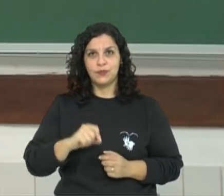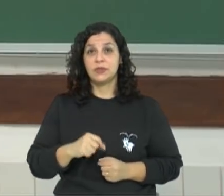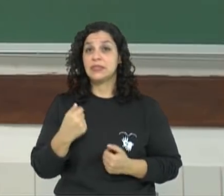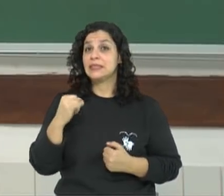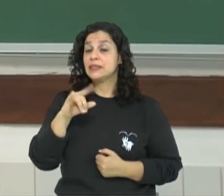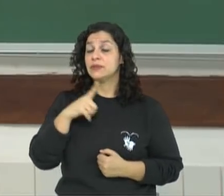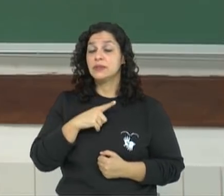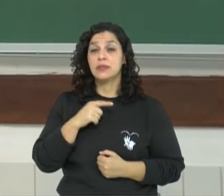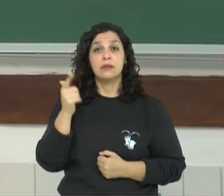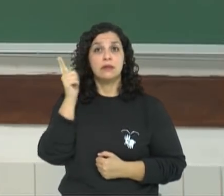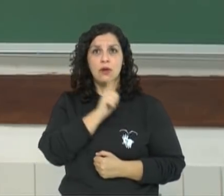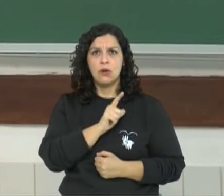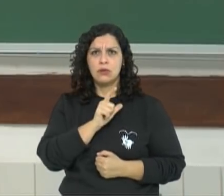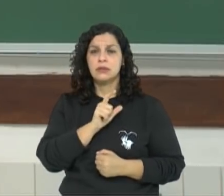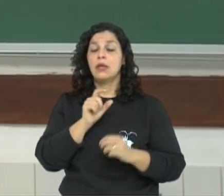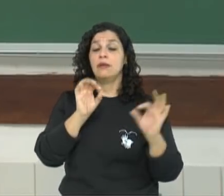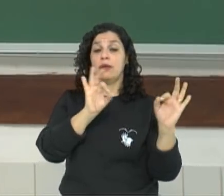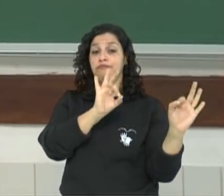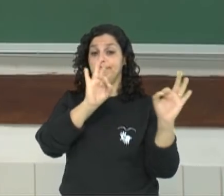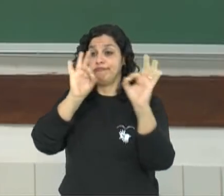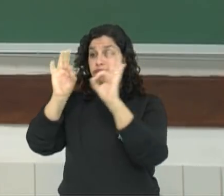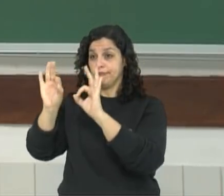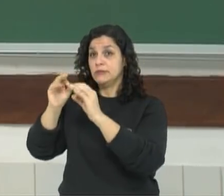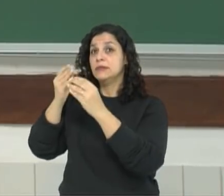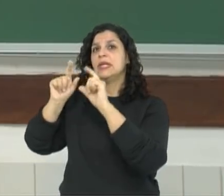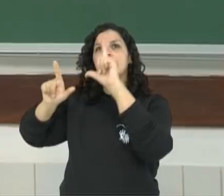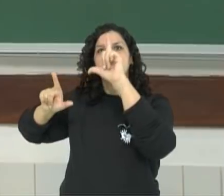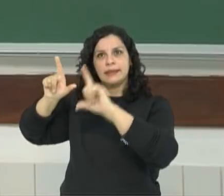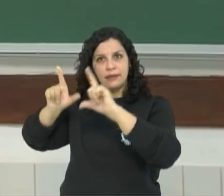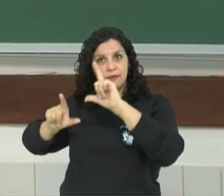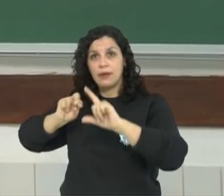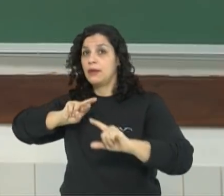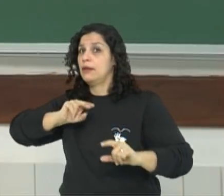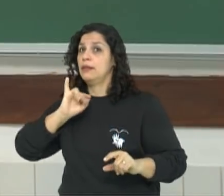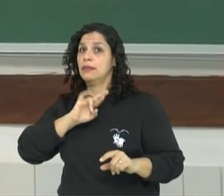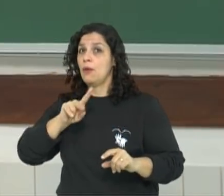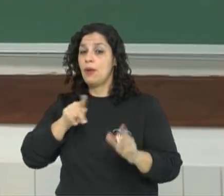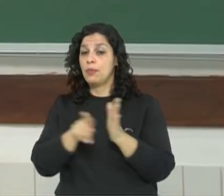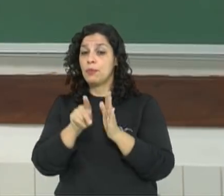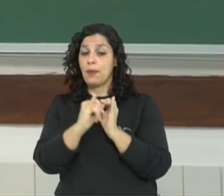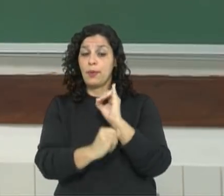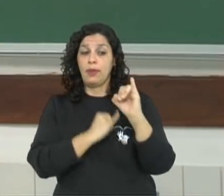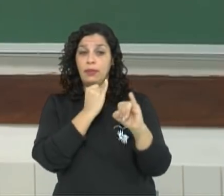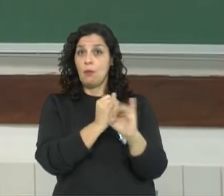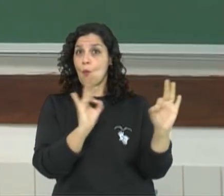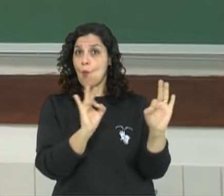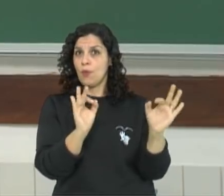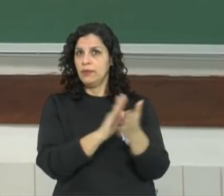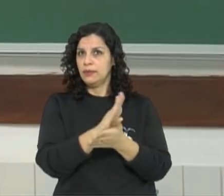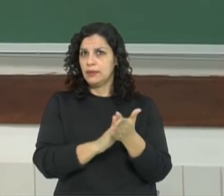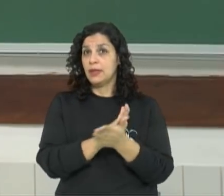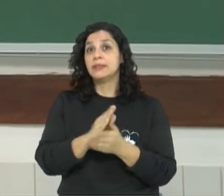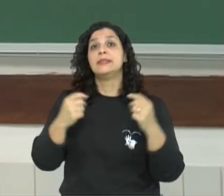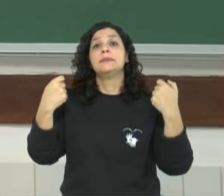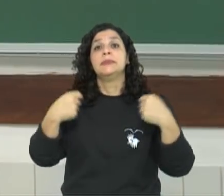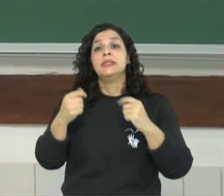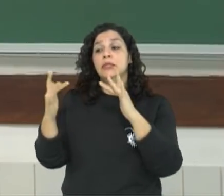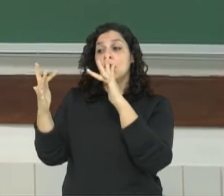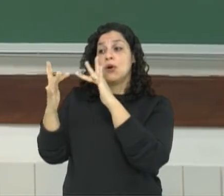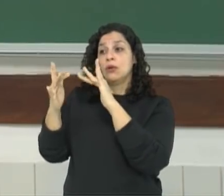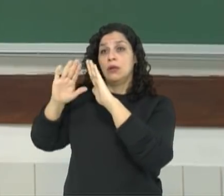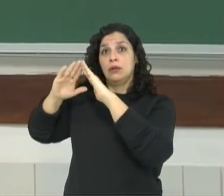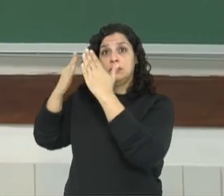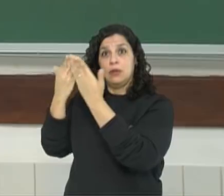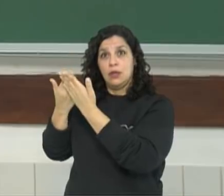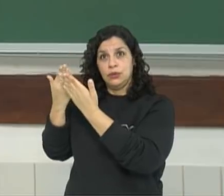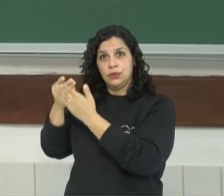se você não está assistindo somente pela TV e não tem acesso à internet, não esqueça, entre em contato com a